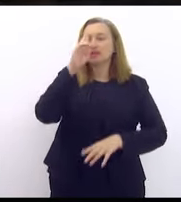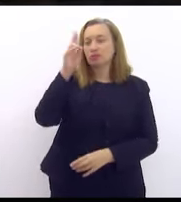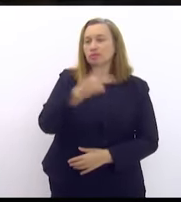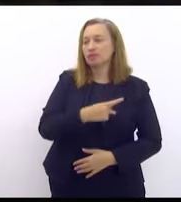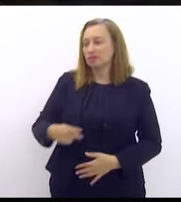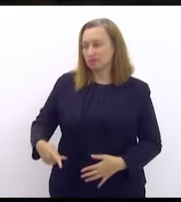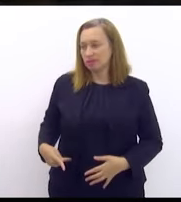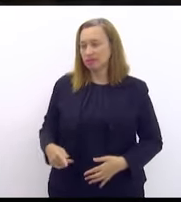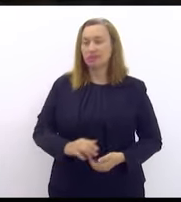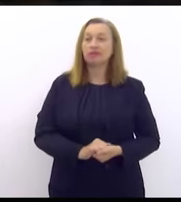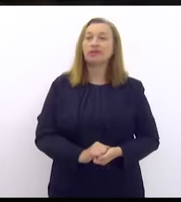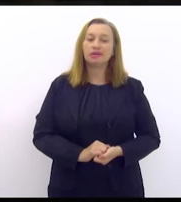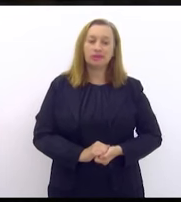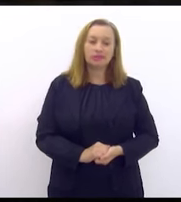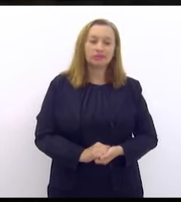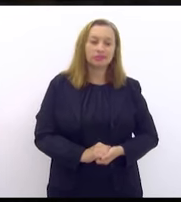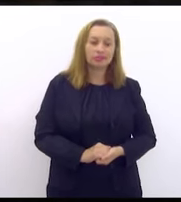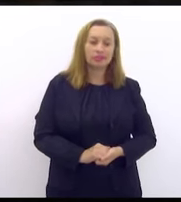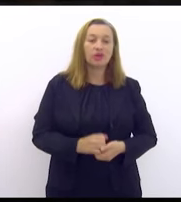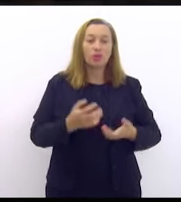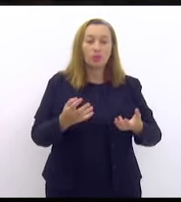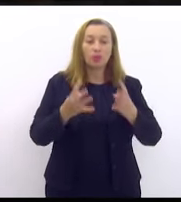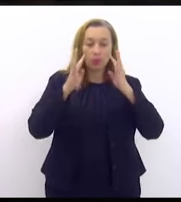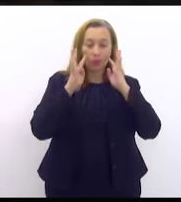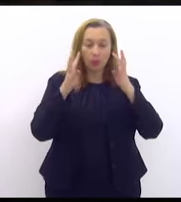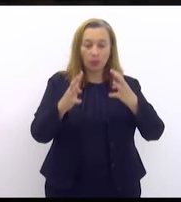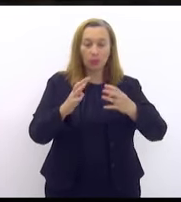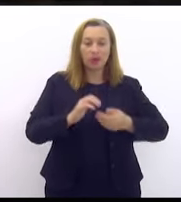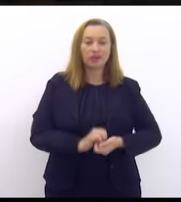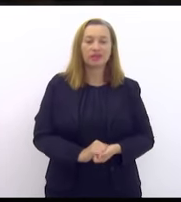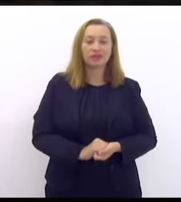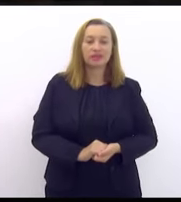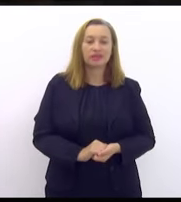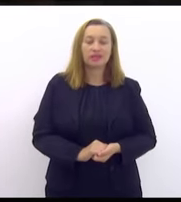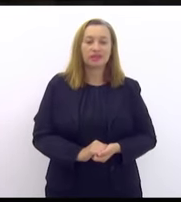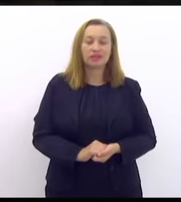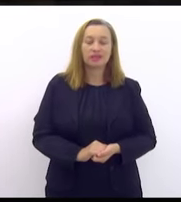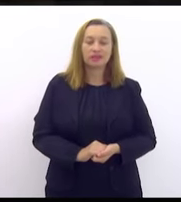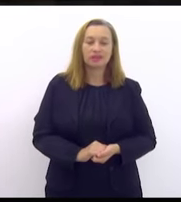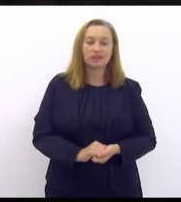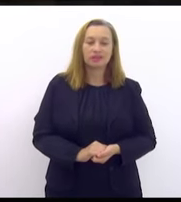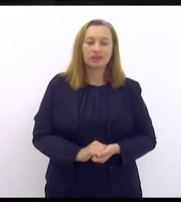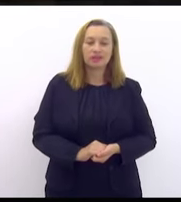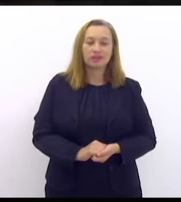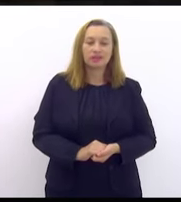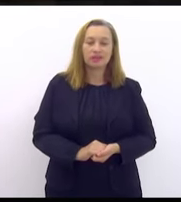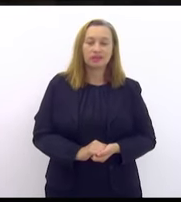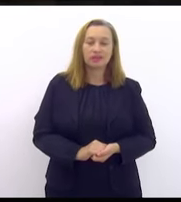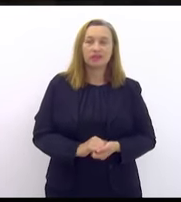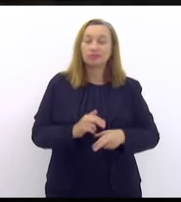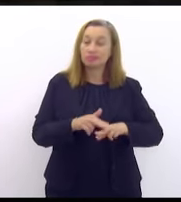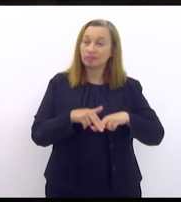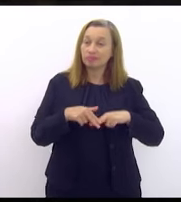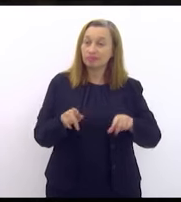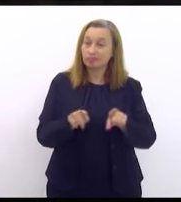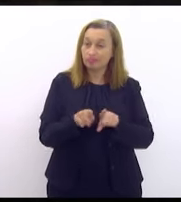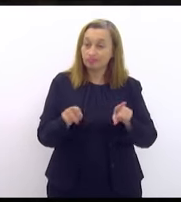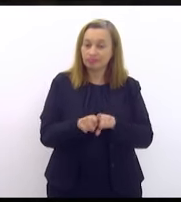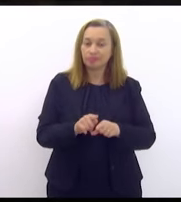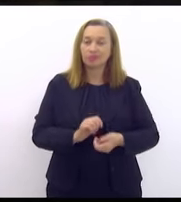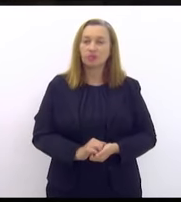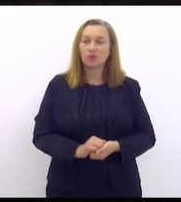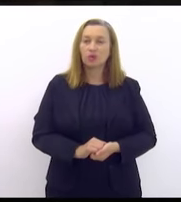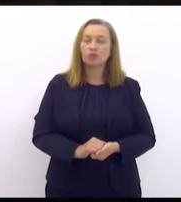presidente, eu queria alertar, e por isso também